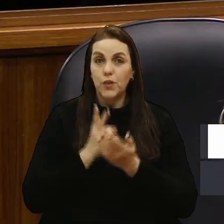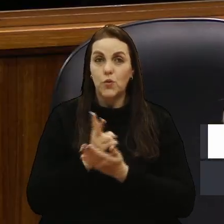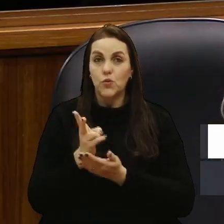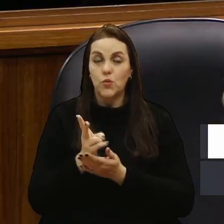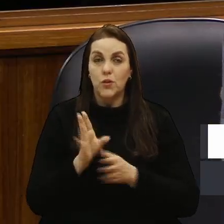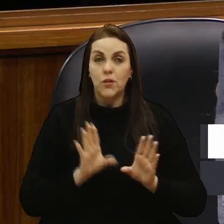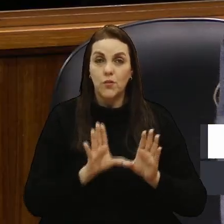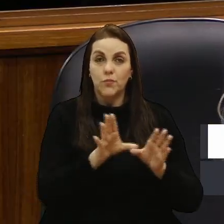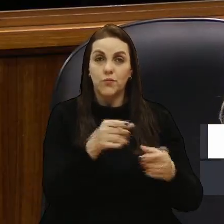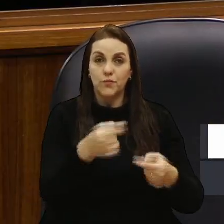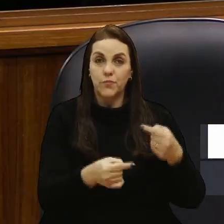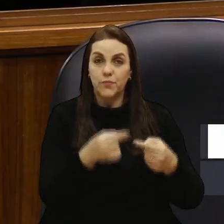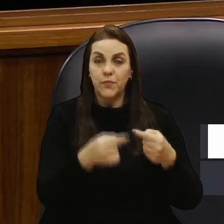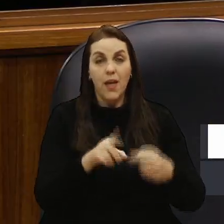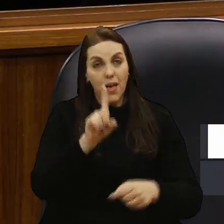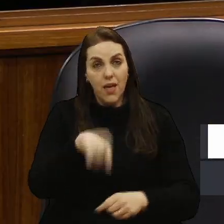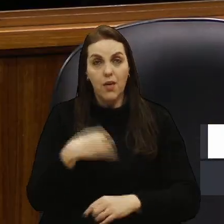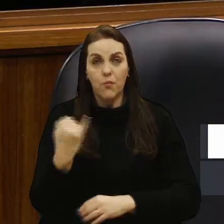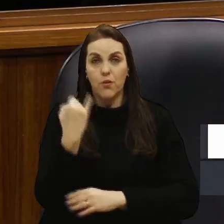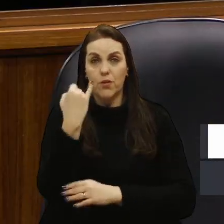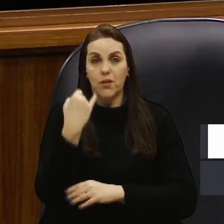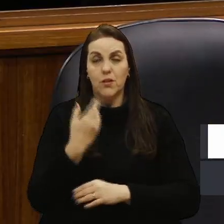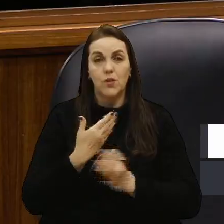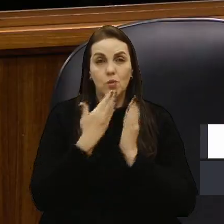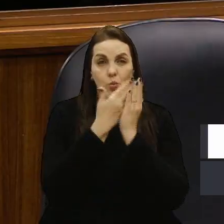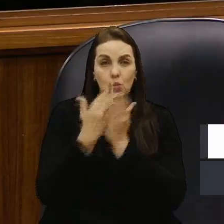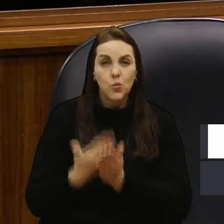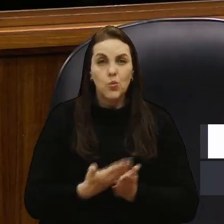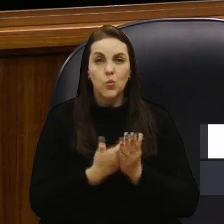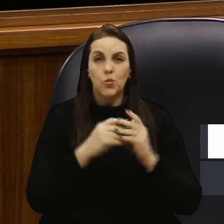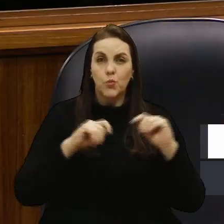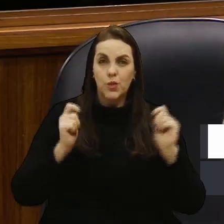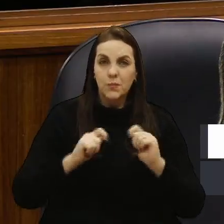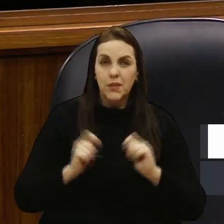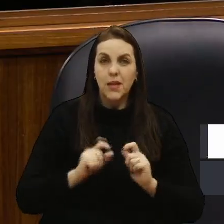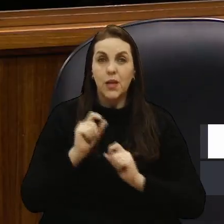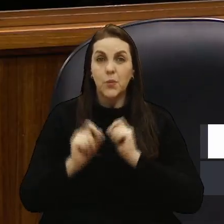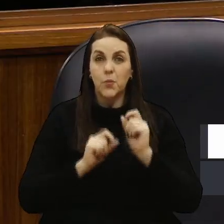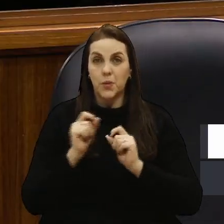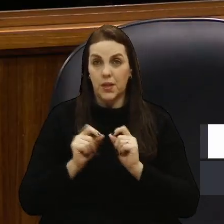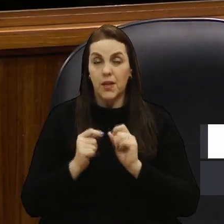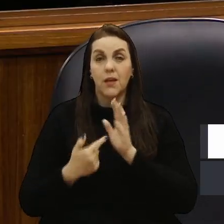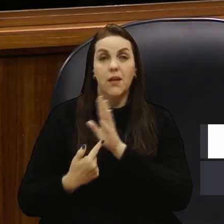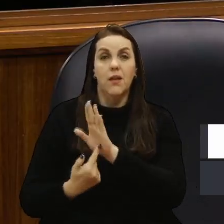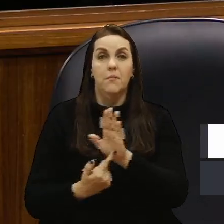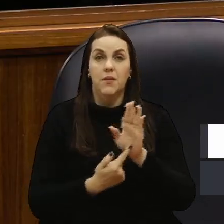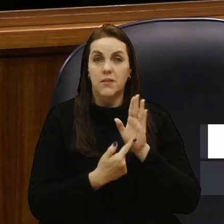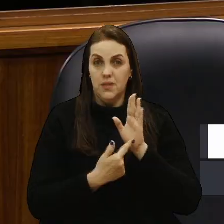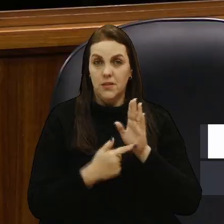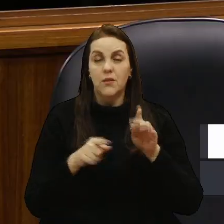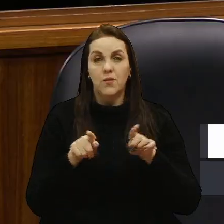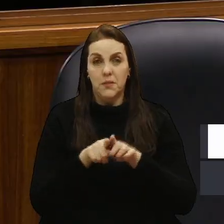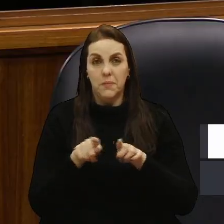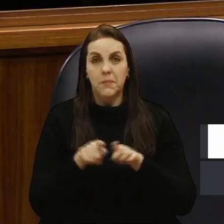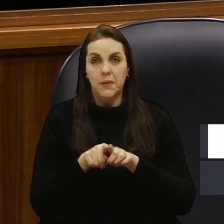tão importante, para que a gente possa estudar a viabilidade, porque foi apresentado, inclusive,